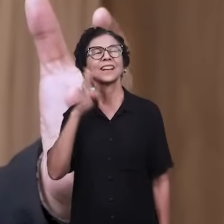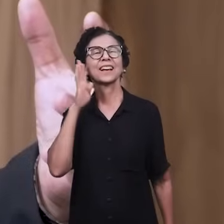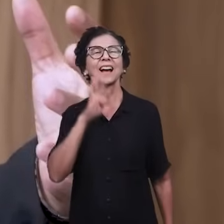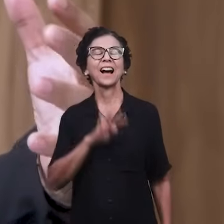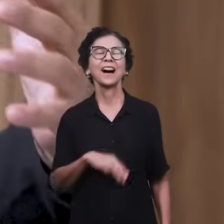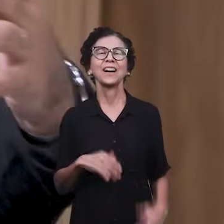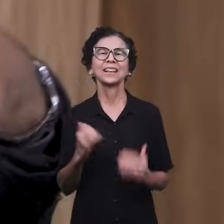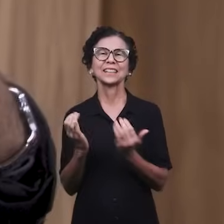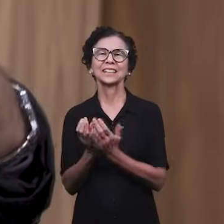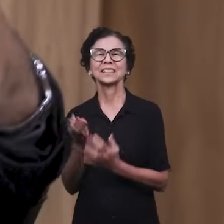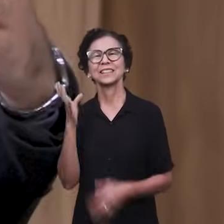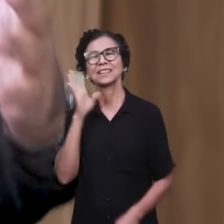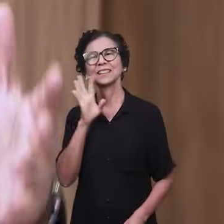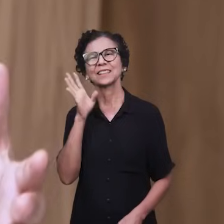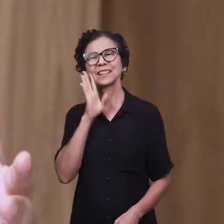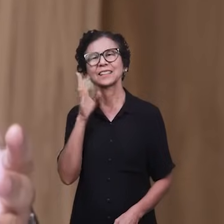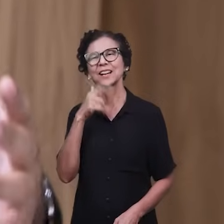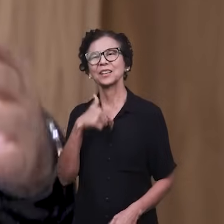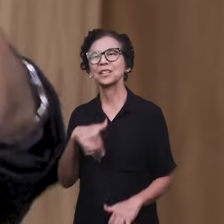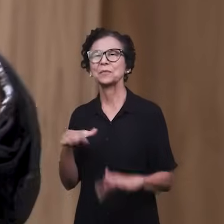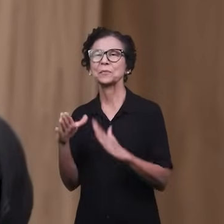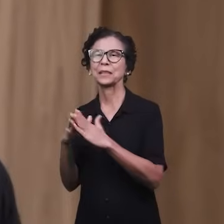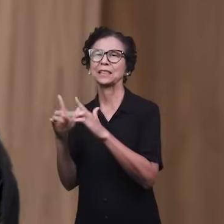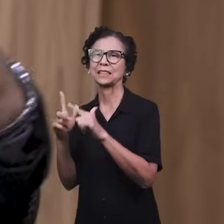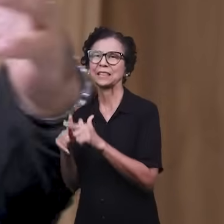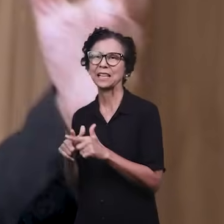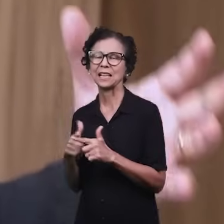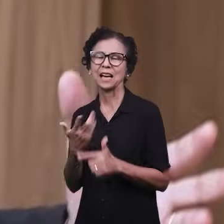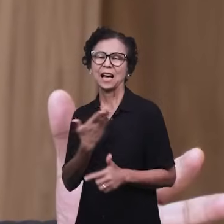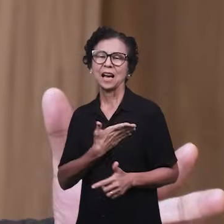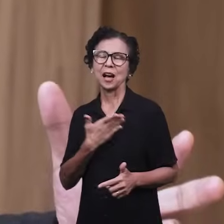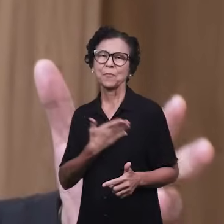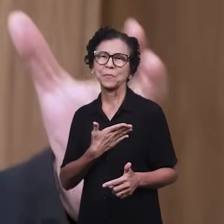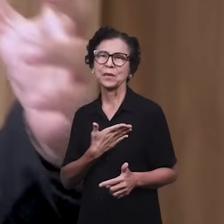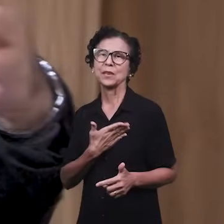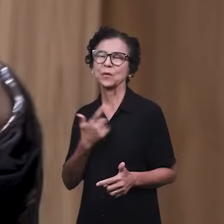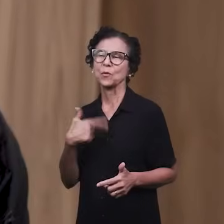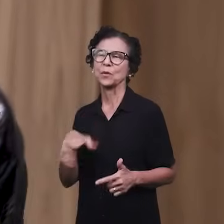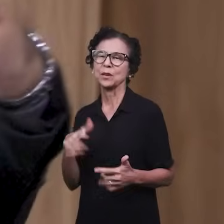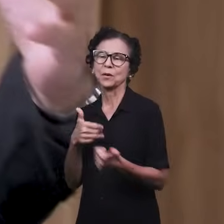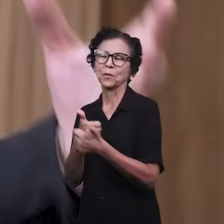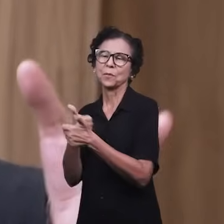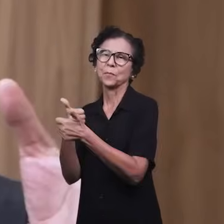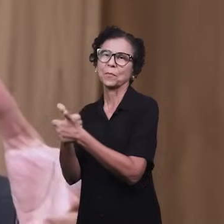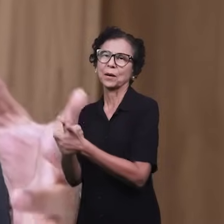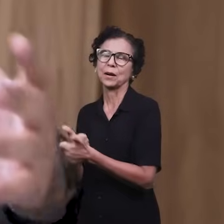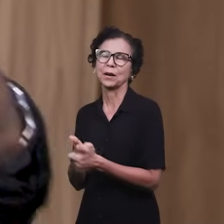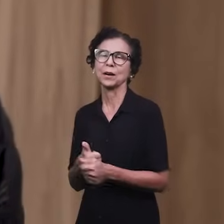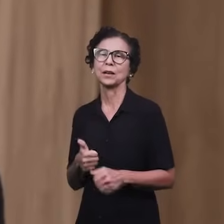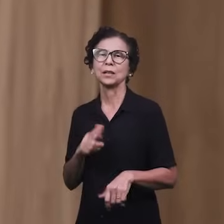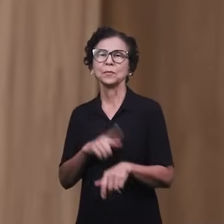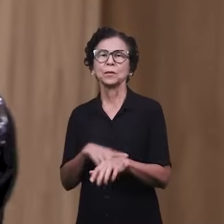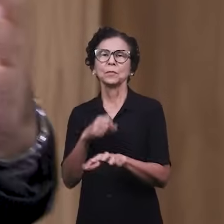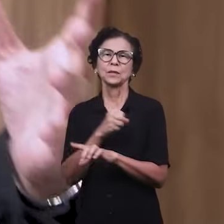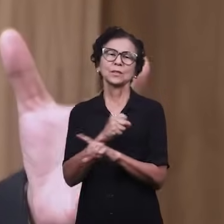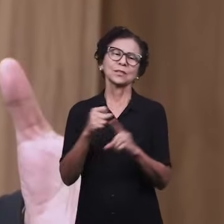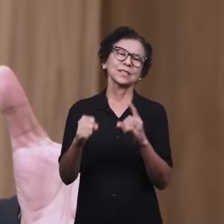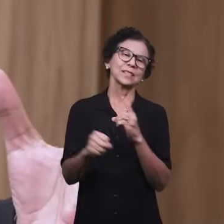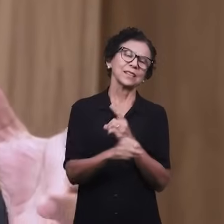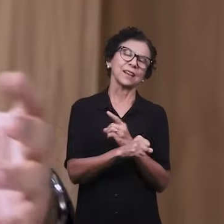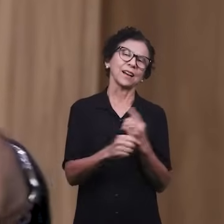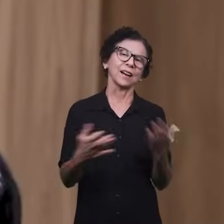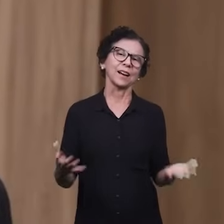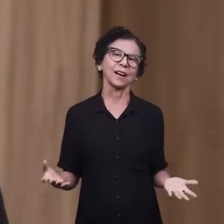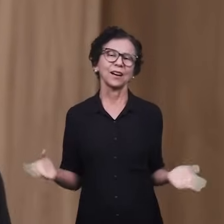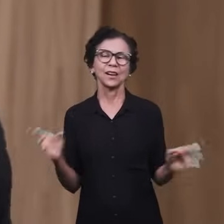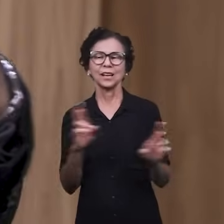ser cristão, é legal ir para a igreja, os meus amigos vão para a igreja, eu também vou. É um momento social, é um momento de